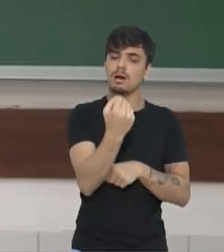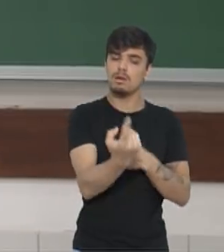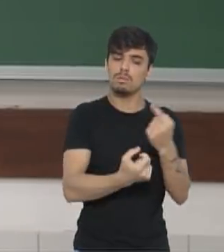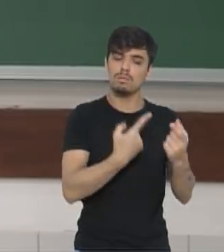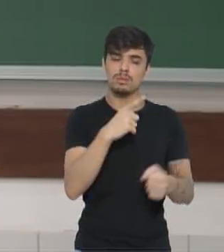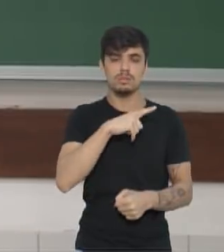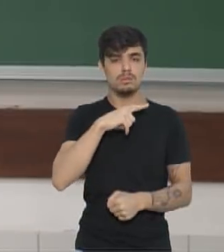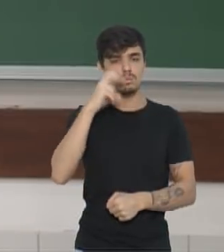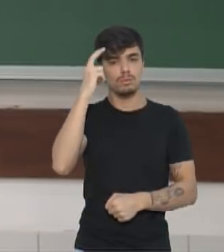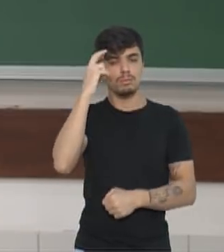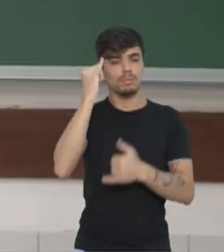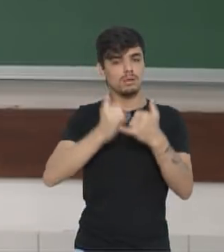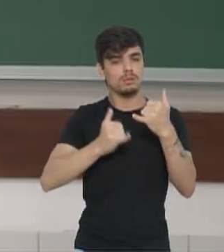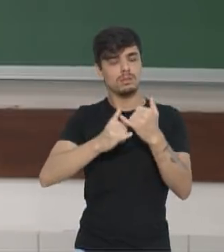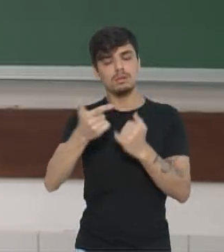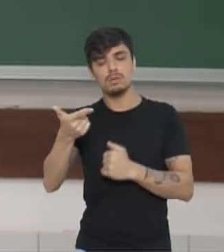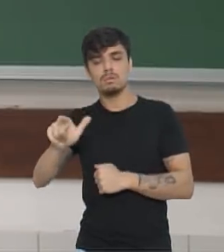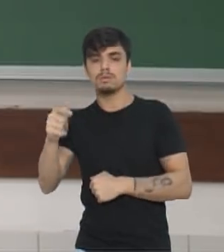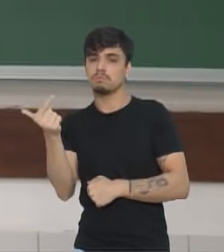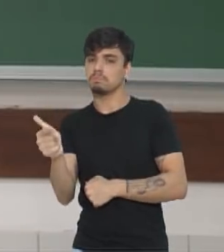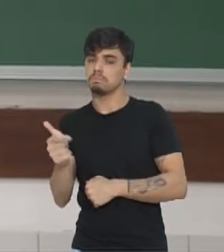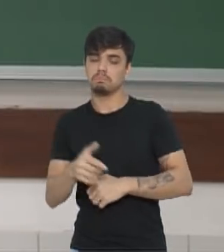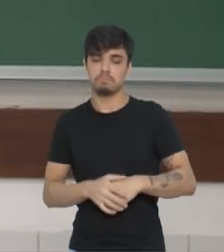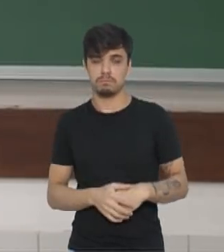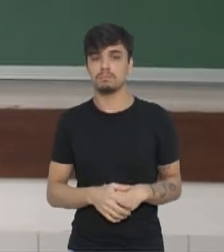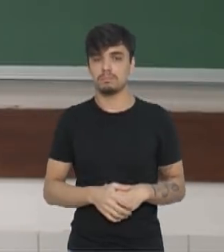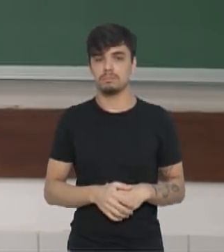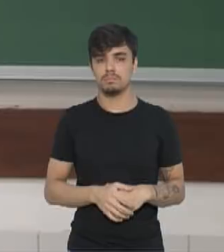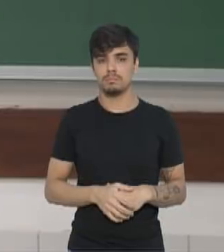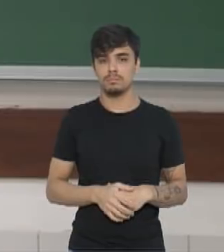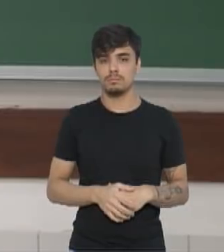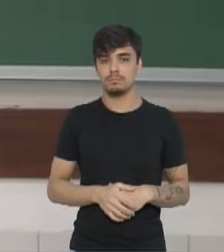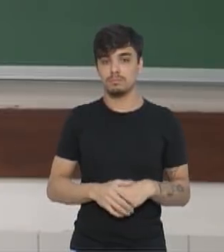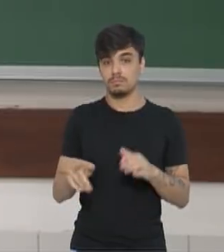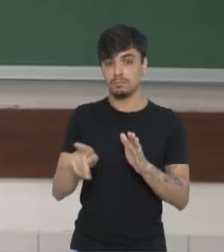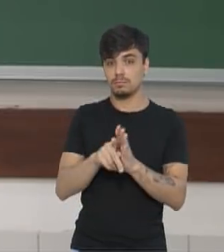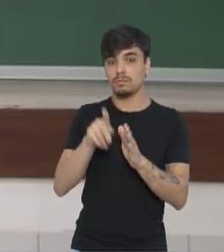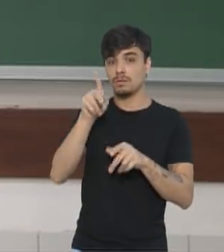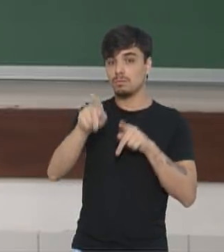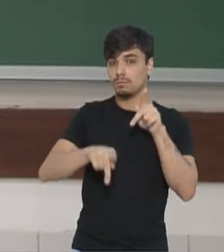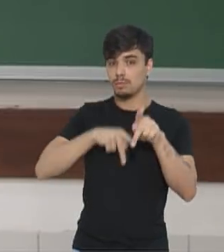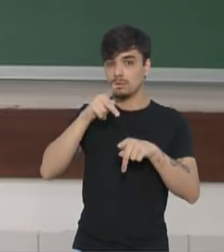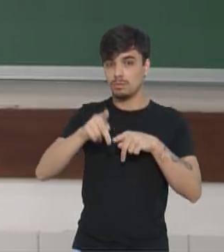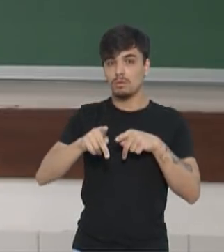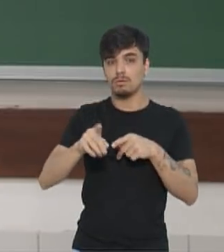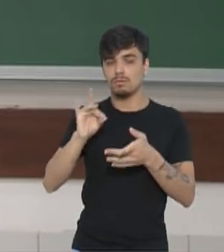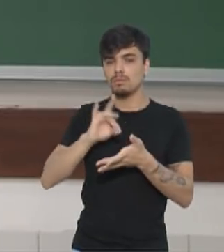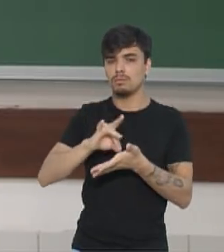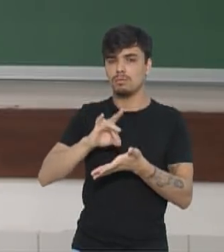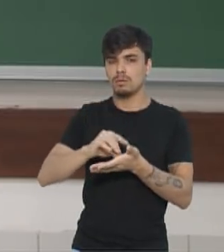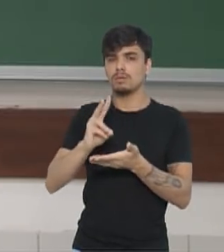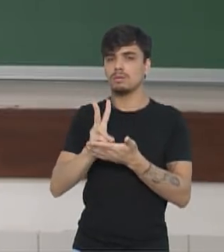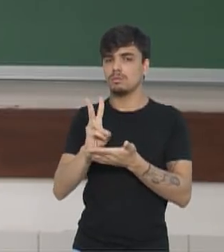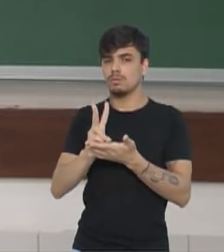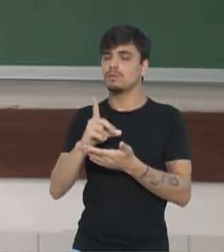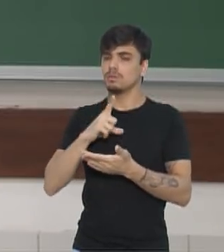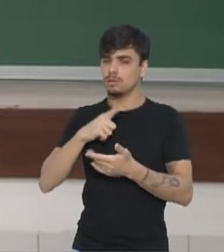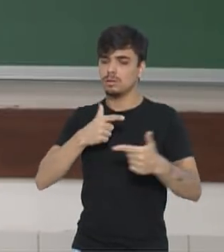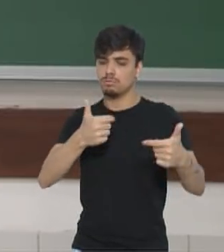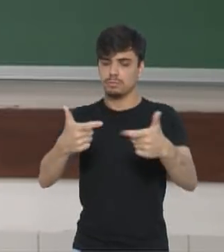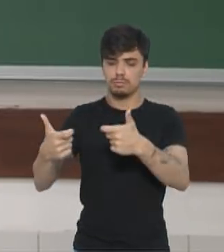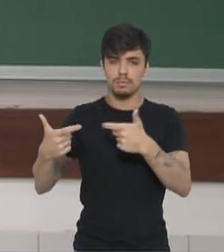não. Os indígenas, esses povos originários que aqui habitavam, eles também travavam guerras entre